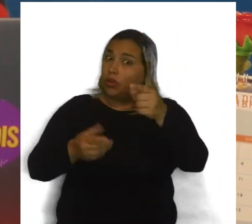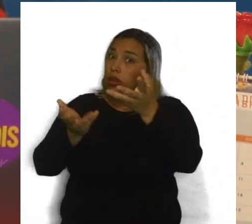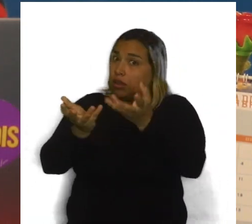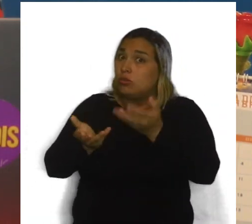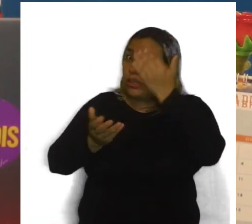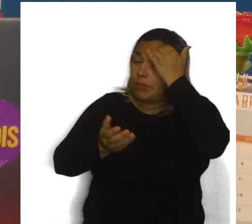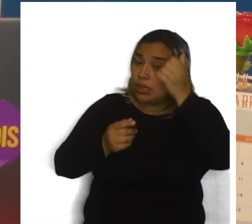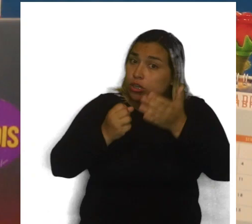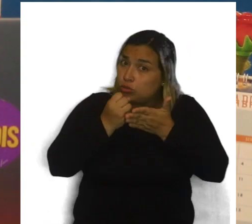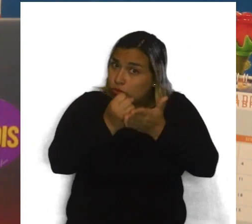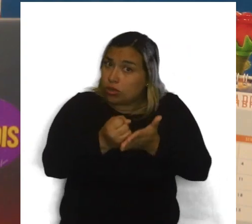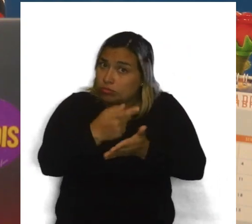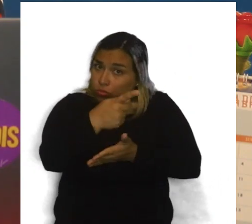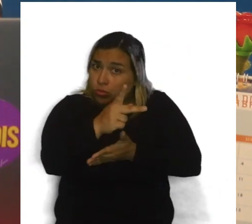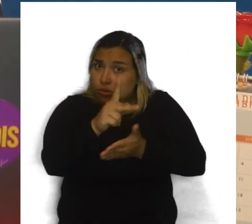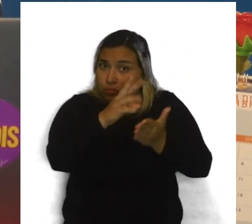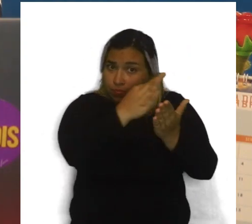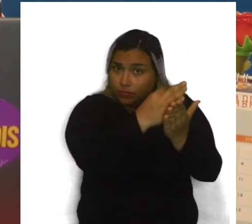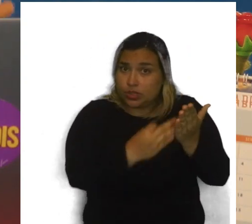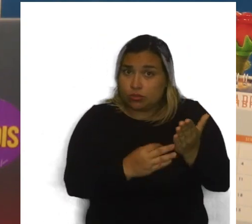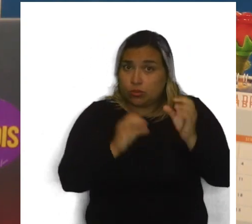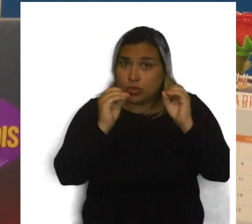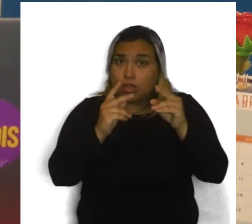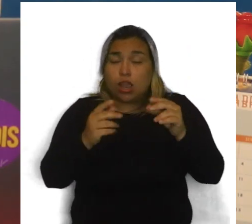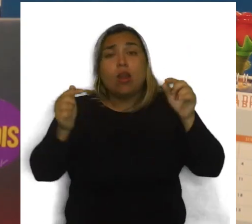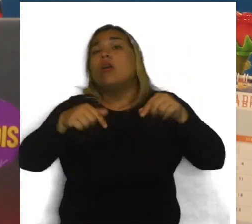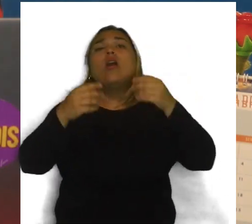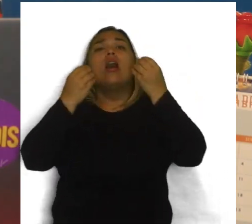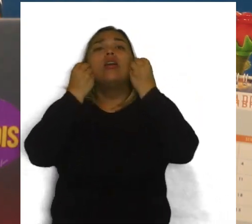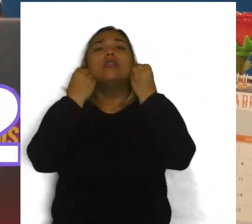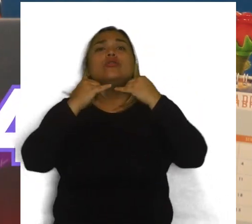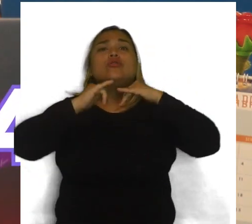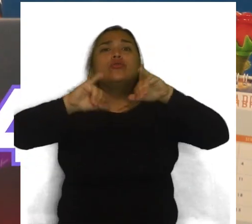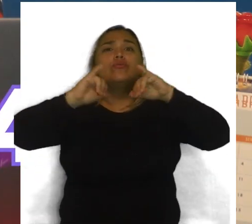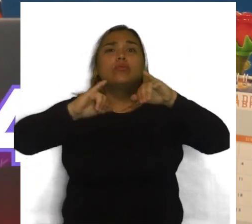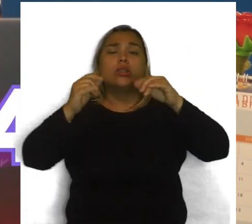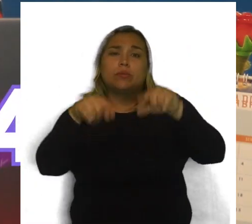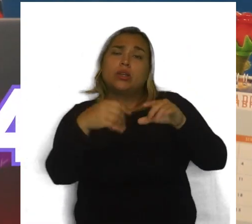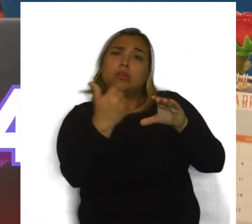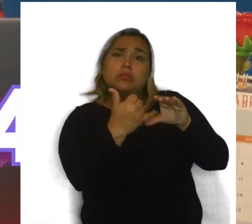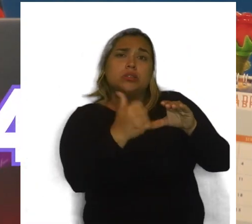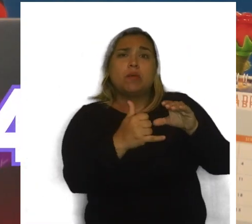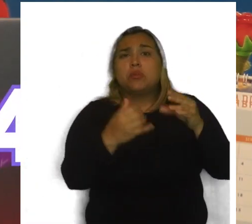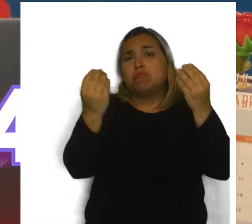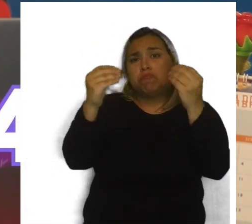elas ajudaram na tua pauta. Use o fórum aqui na plataforma ou o WhatsApp